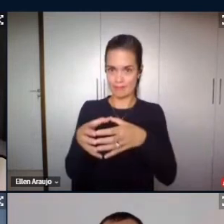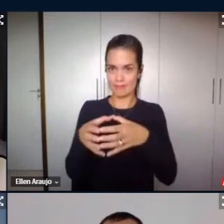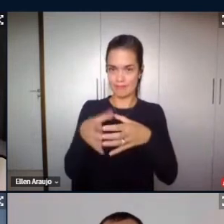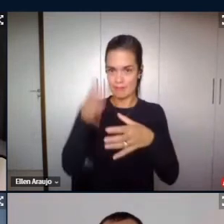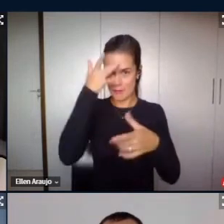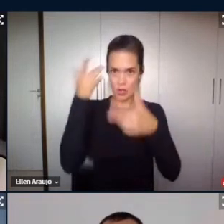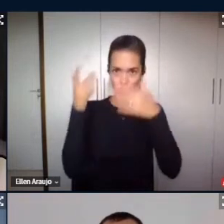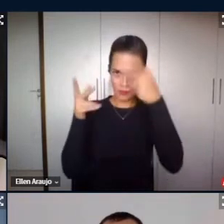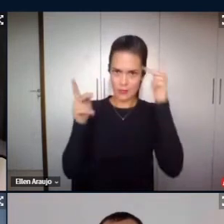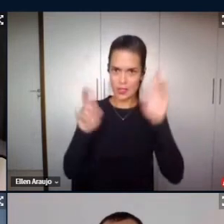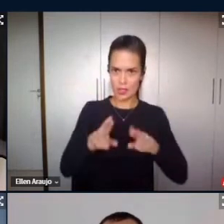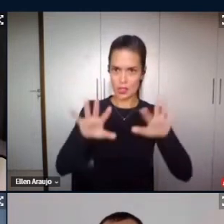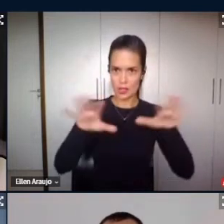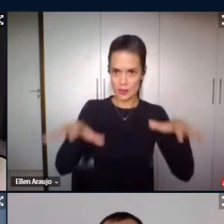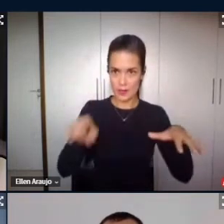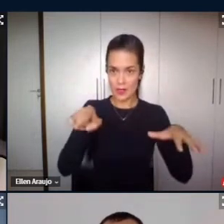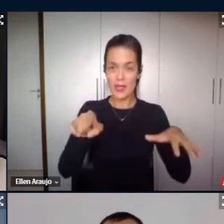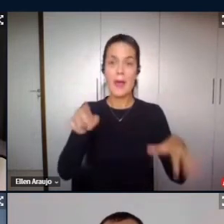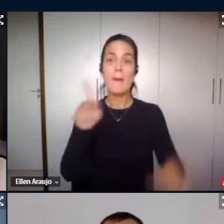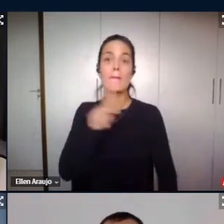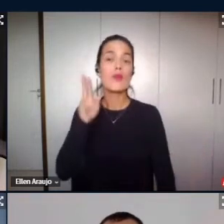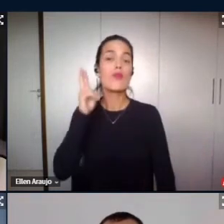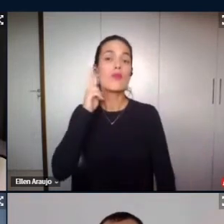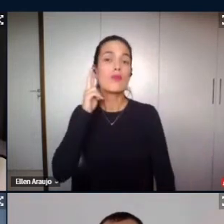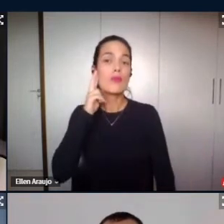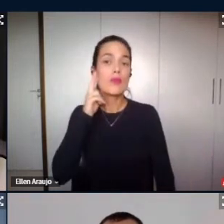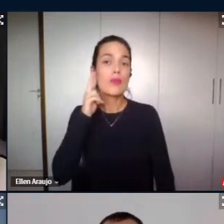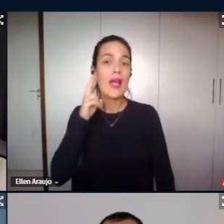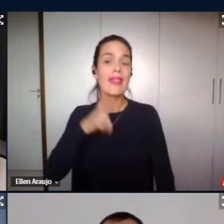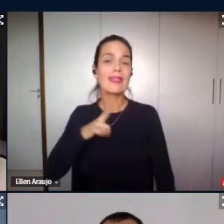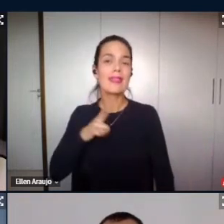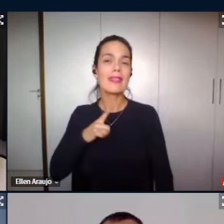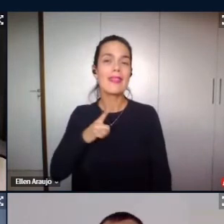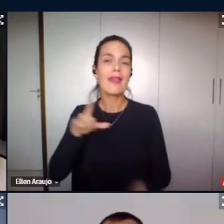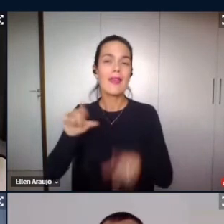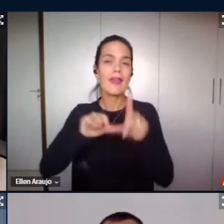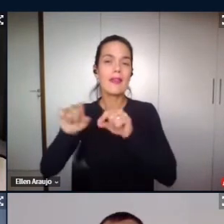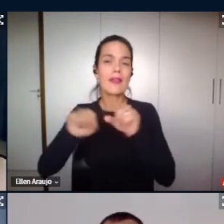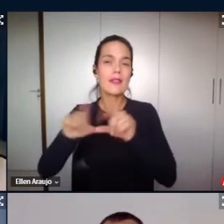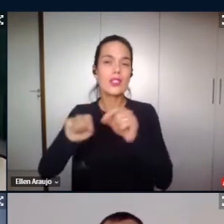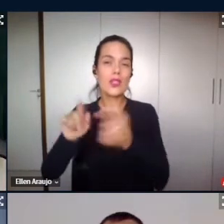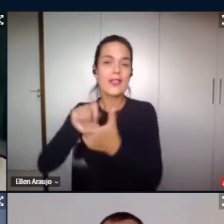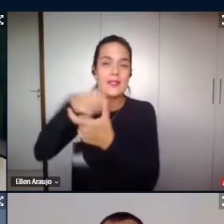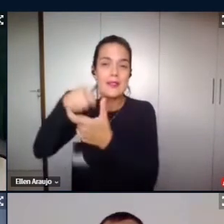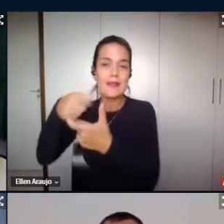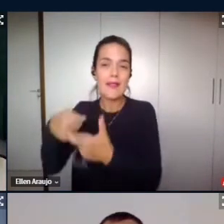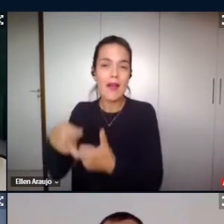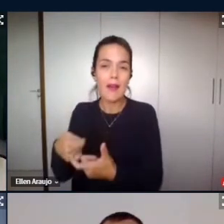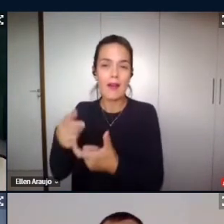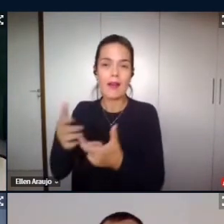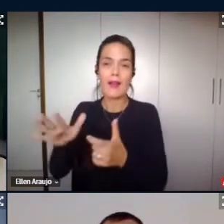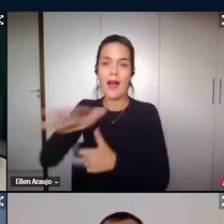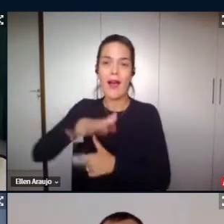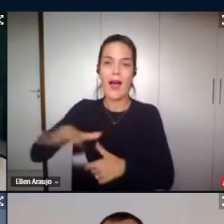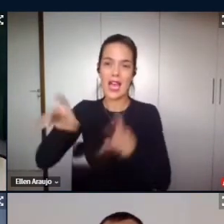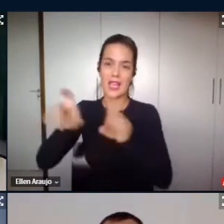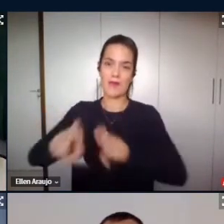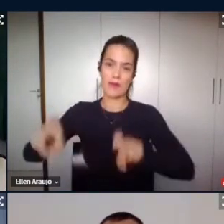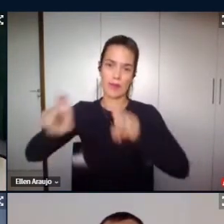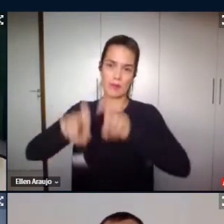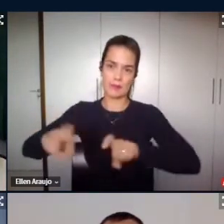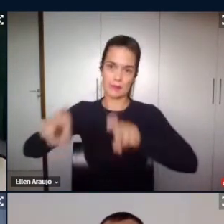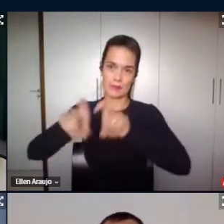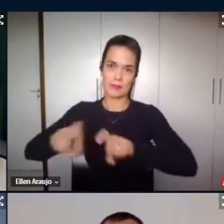traduz para o sinal termo os conteúdos especializados da área de informática, reconstruindo em